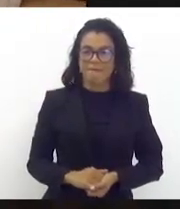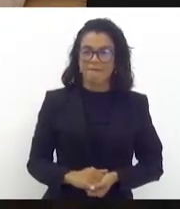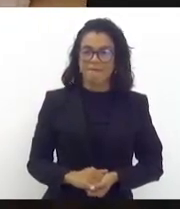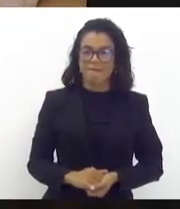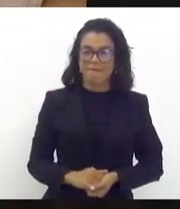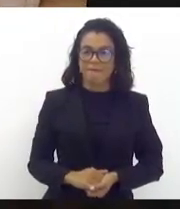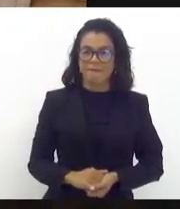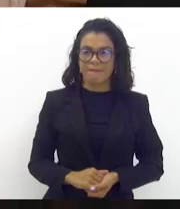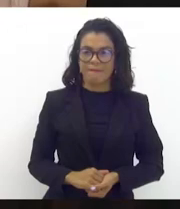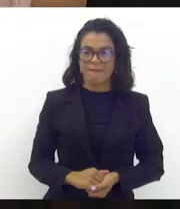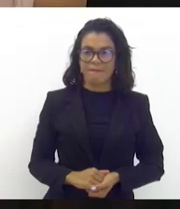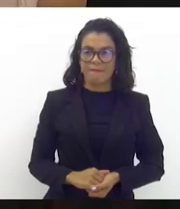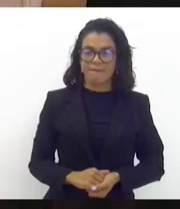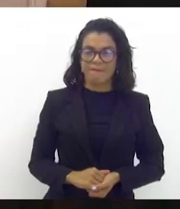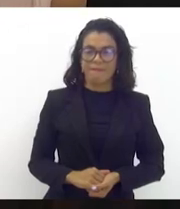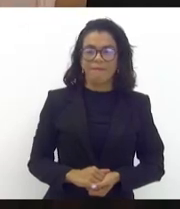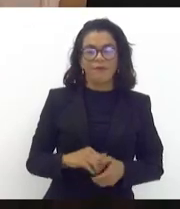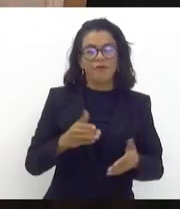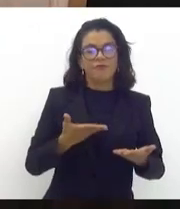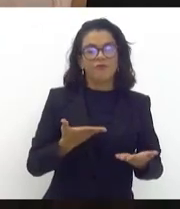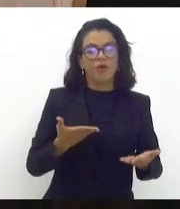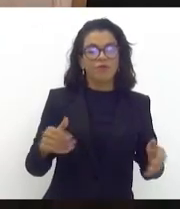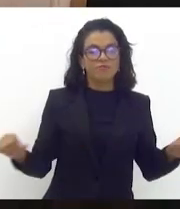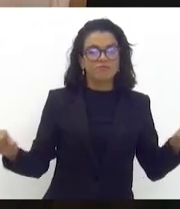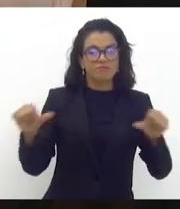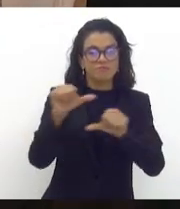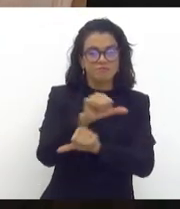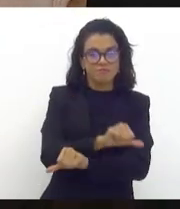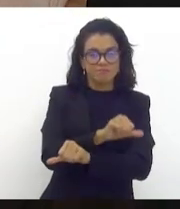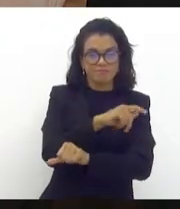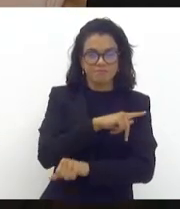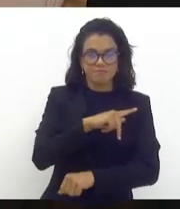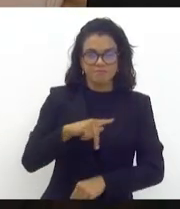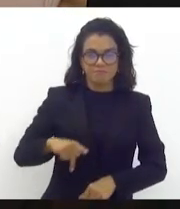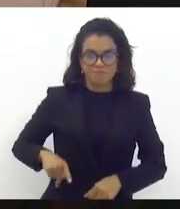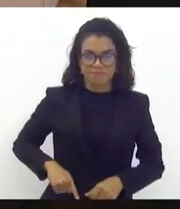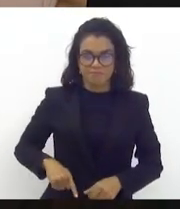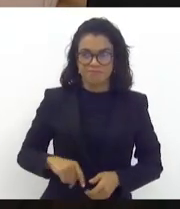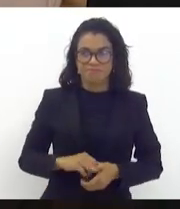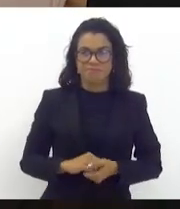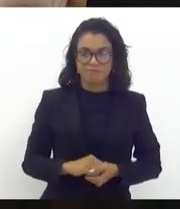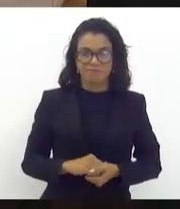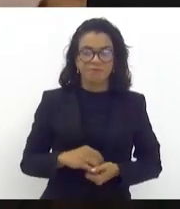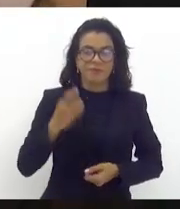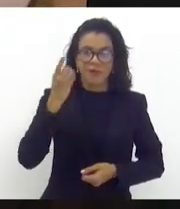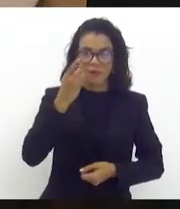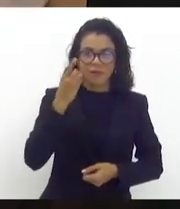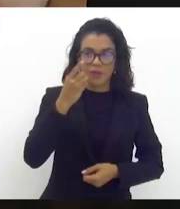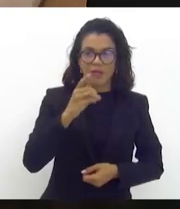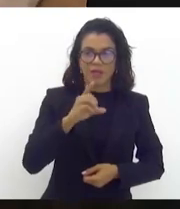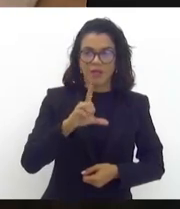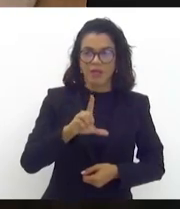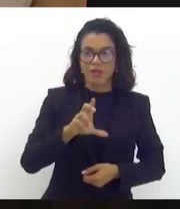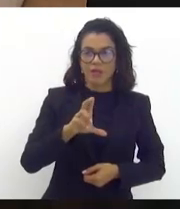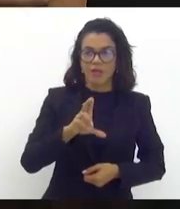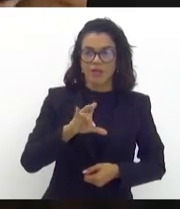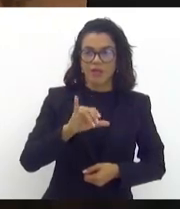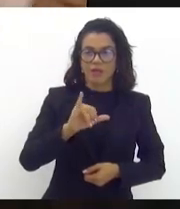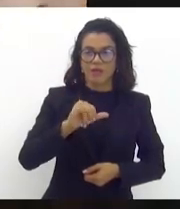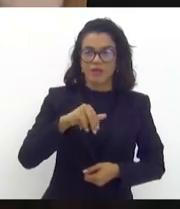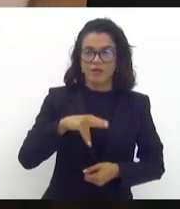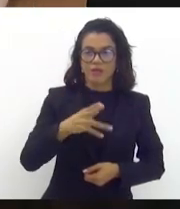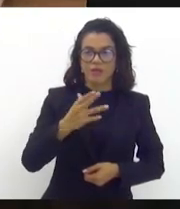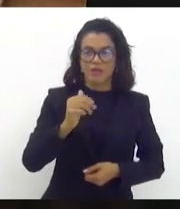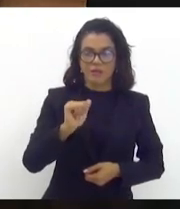Vou passar a presidência dos trabalhos, com a permissão da deputada Marta Rocha, a deputada Lucinha, para que eu